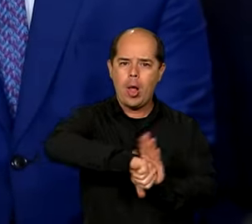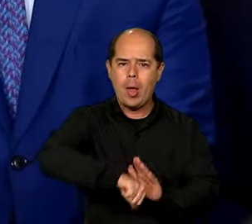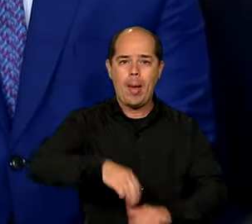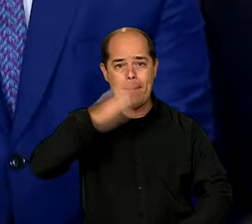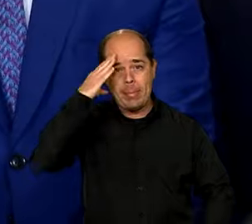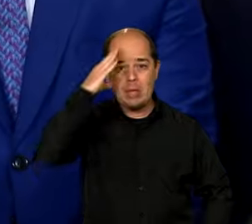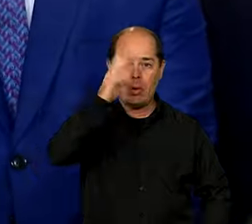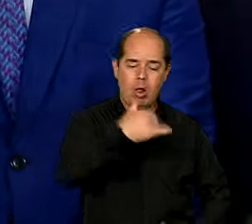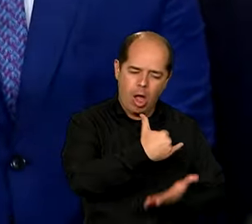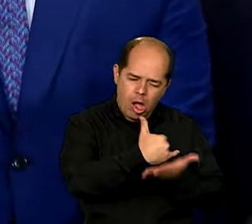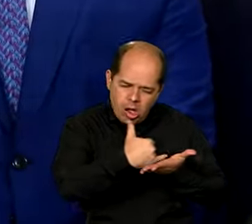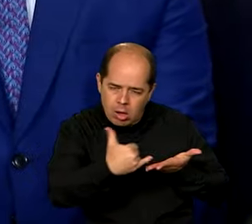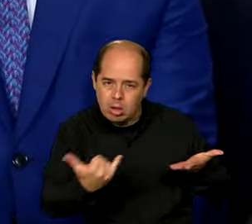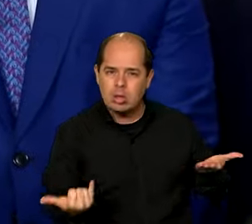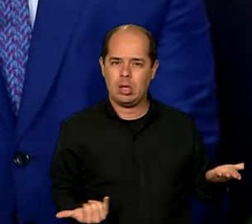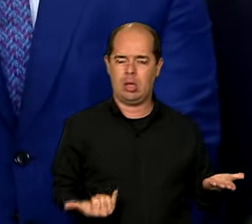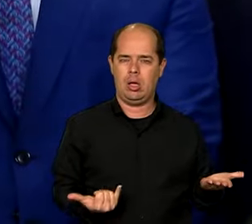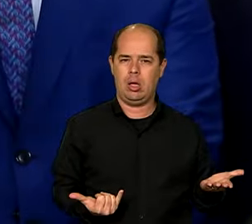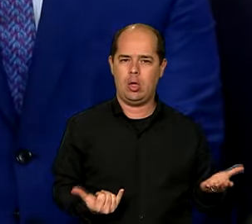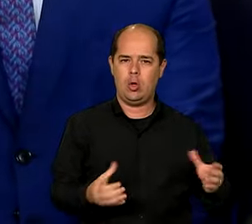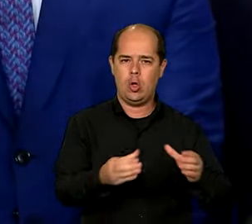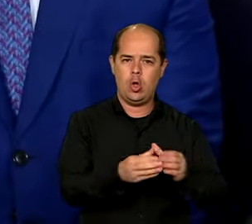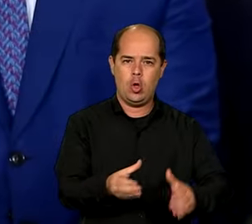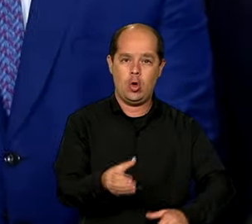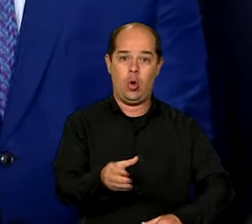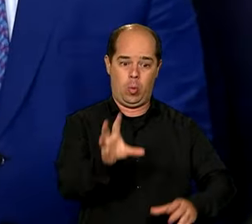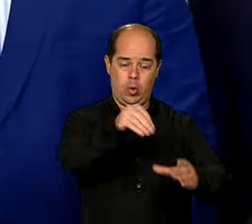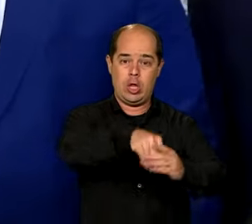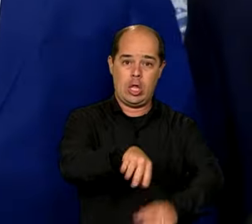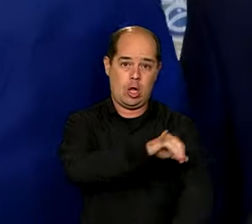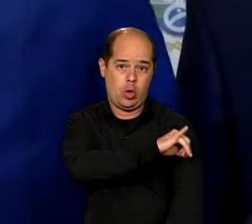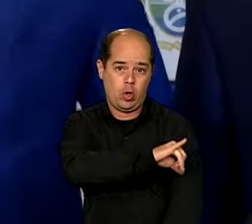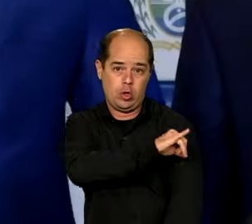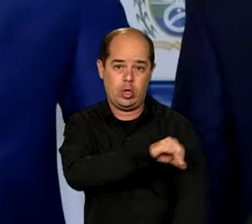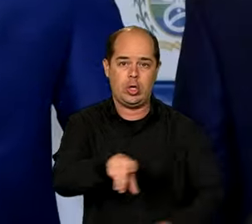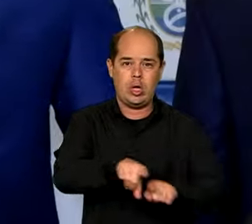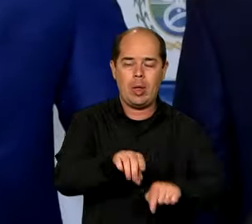narcomilícia que atua no Rio de Janeiro e também em outros estados brasileiros.